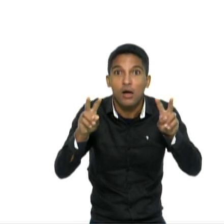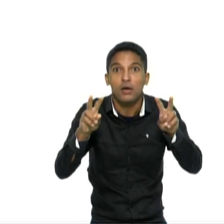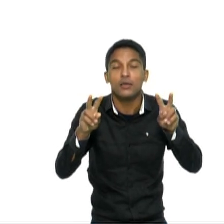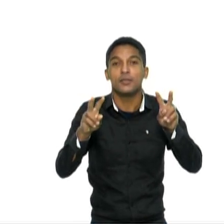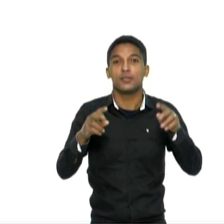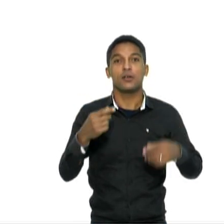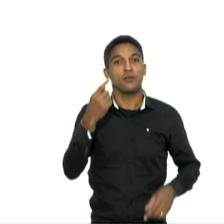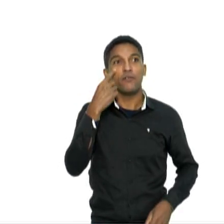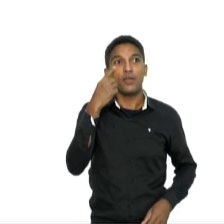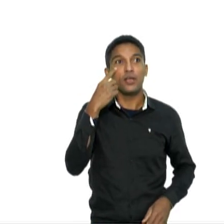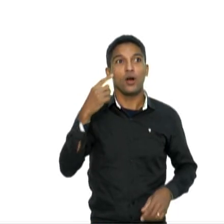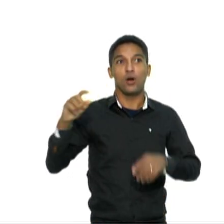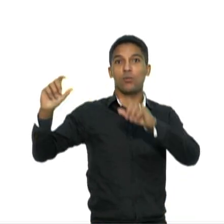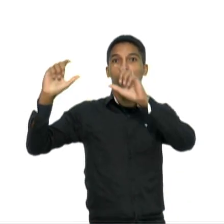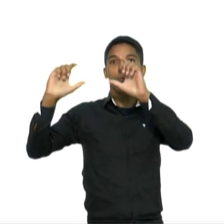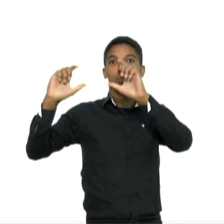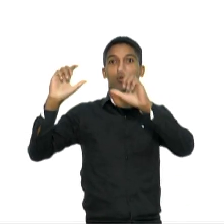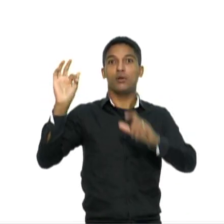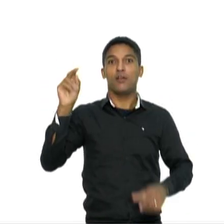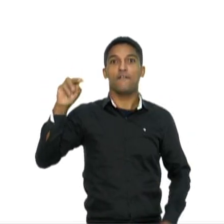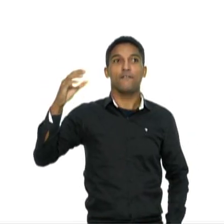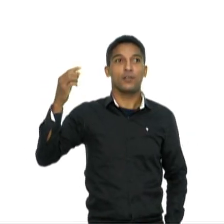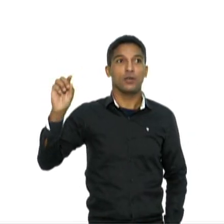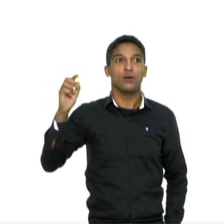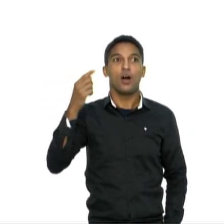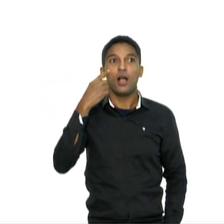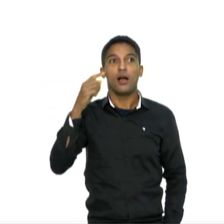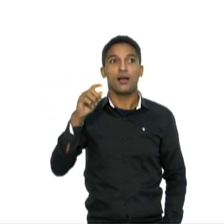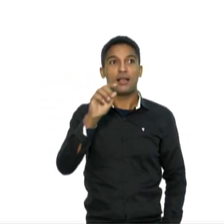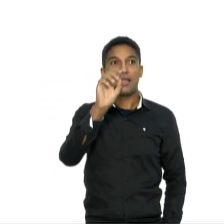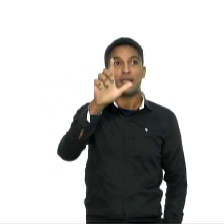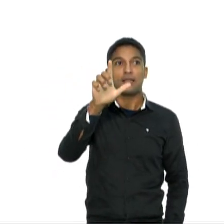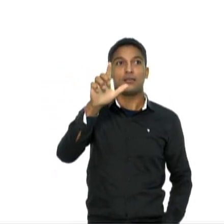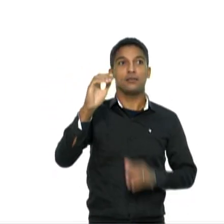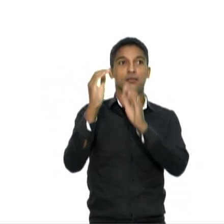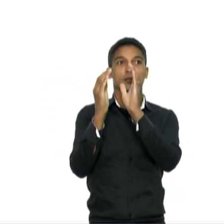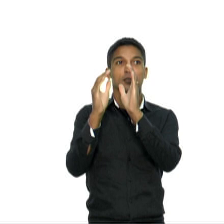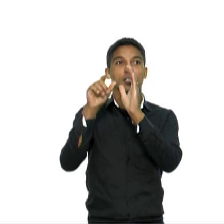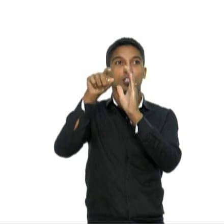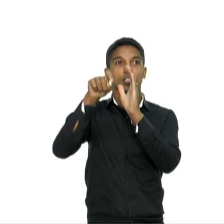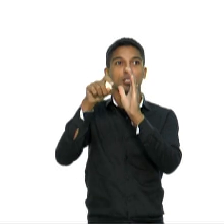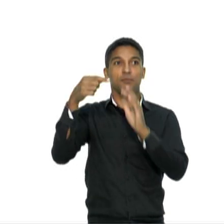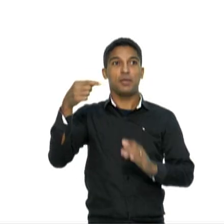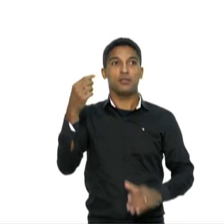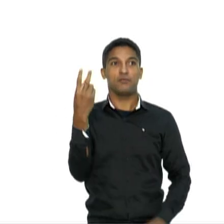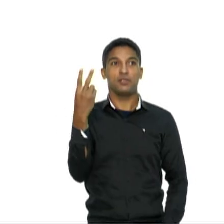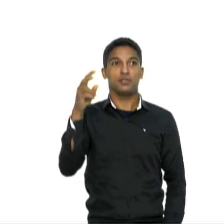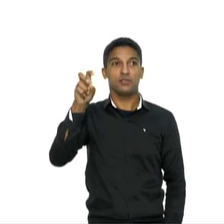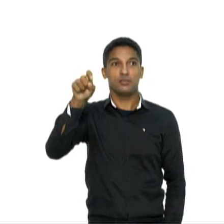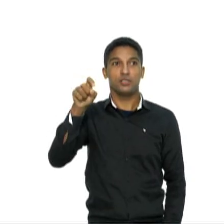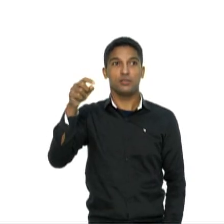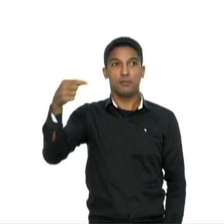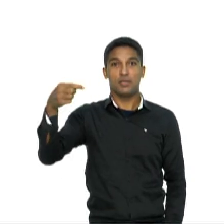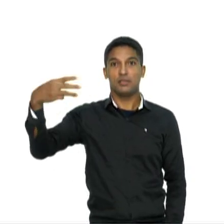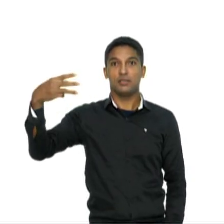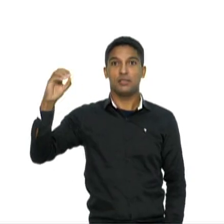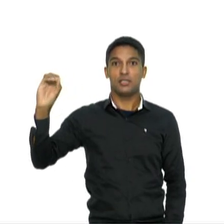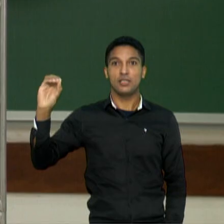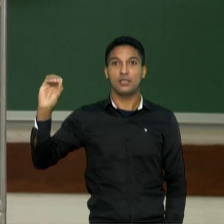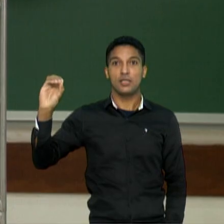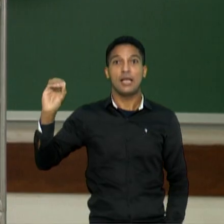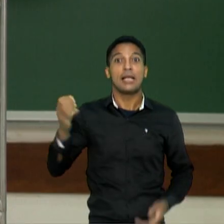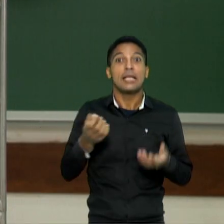25x menos 300, né? E está pedindo aí então o lucro quando eu tenho 100 espectadores. Lembrando